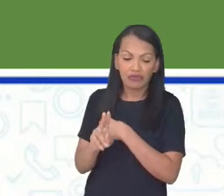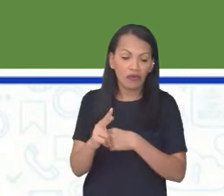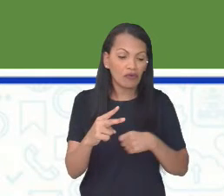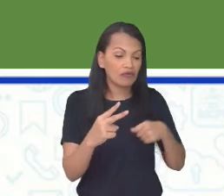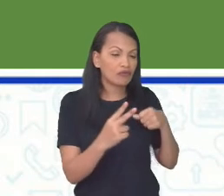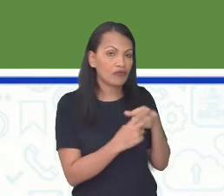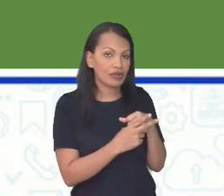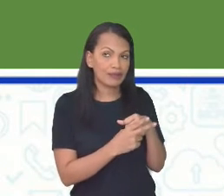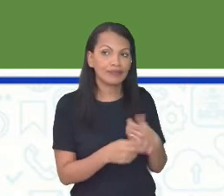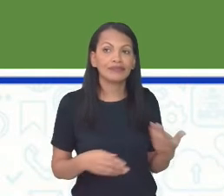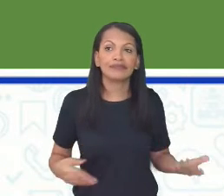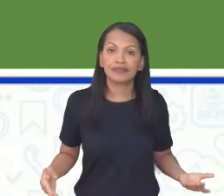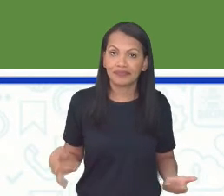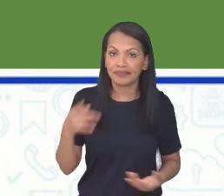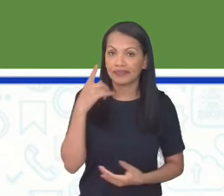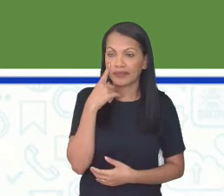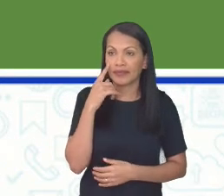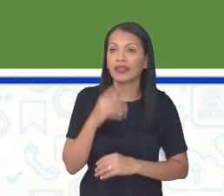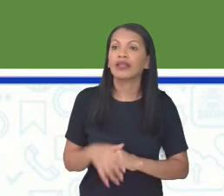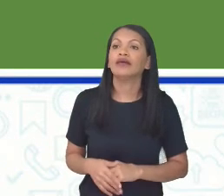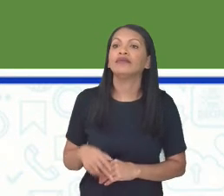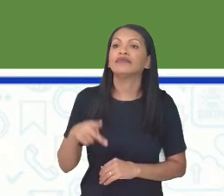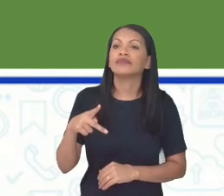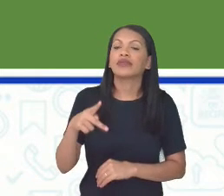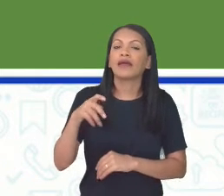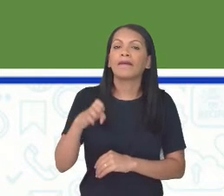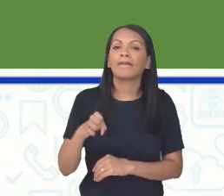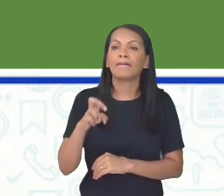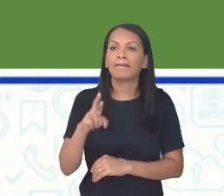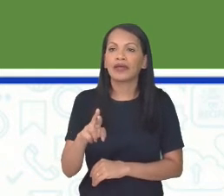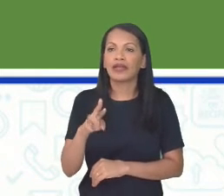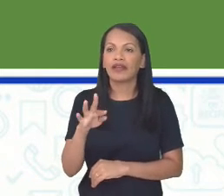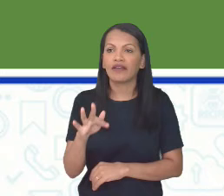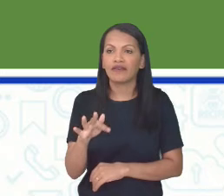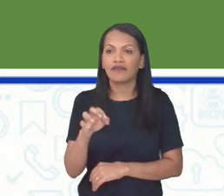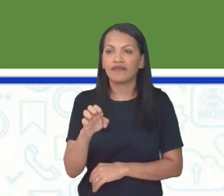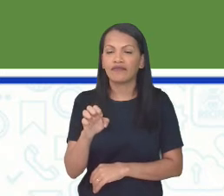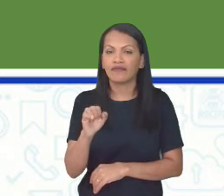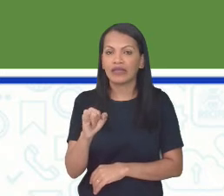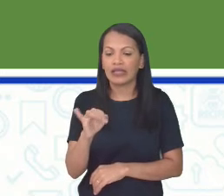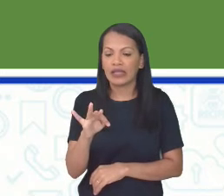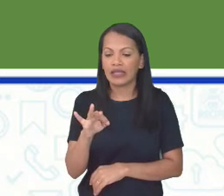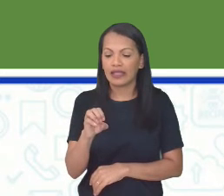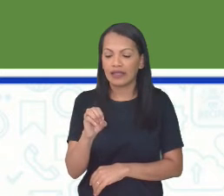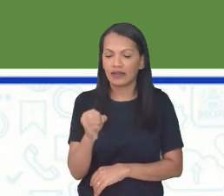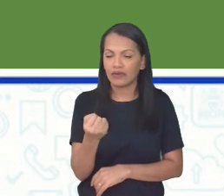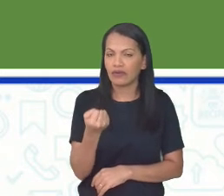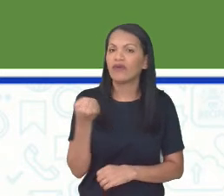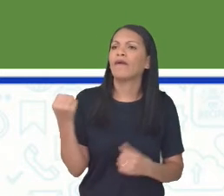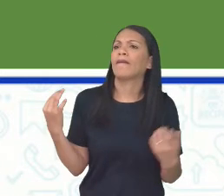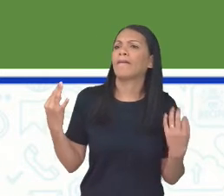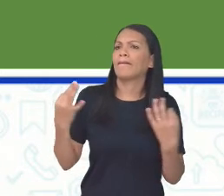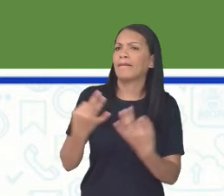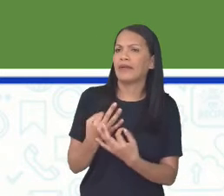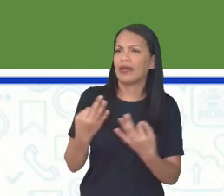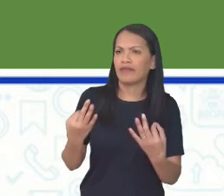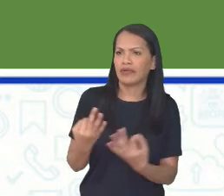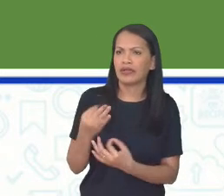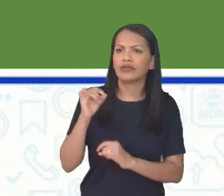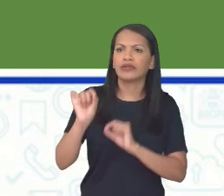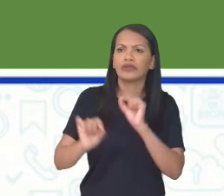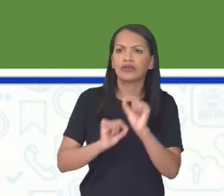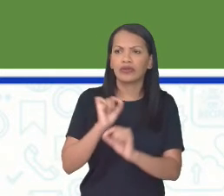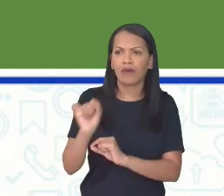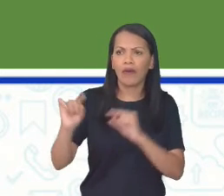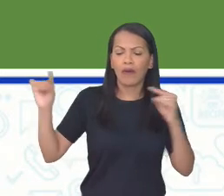Então, os perfeitos, como diz o nome, é quando há combinação de ambas, não é? Pronúncia e